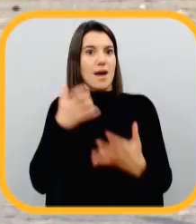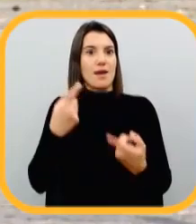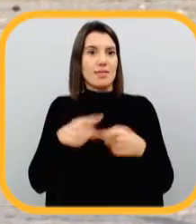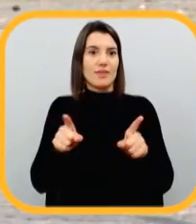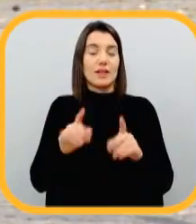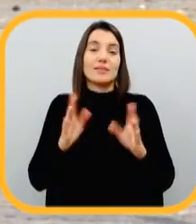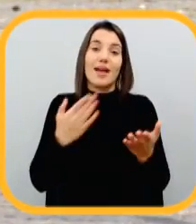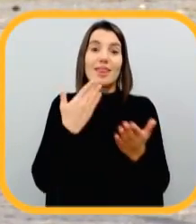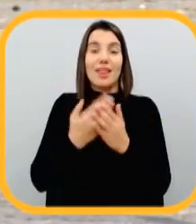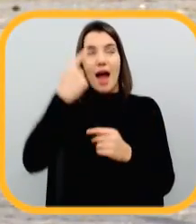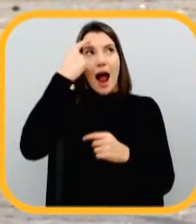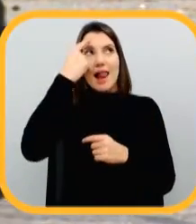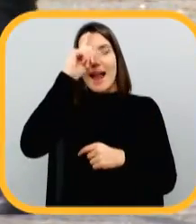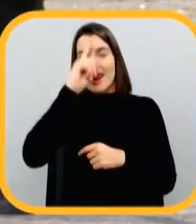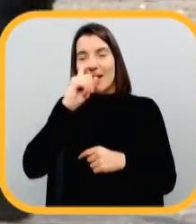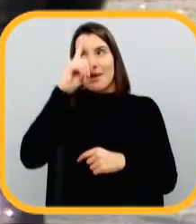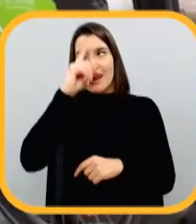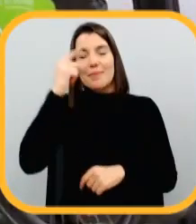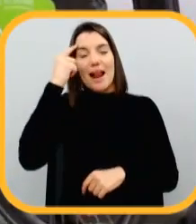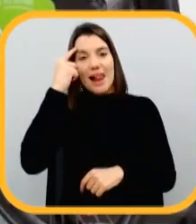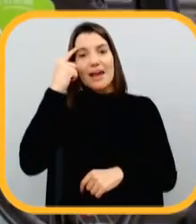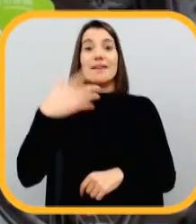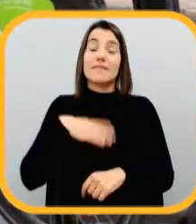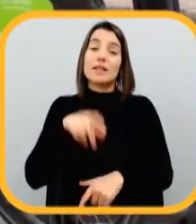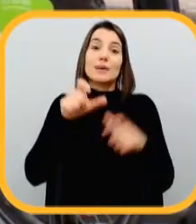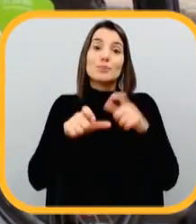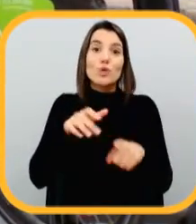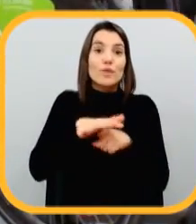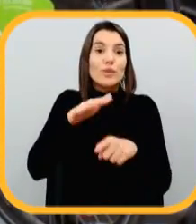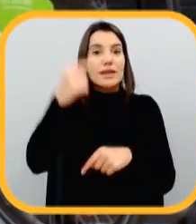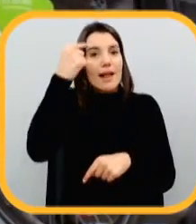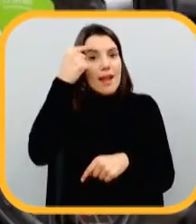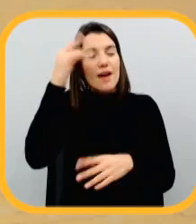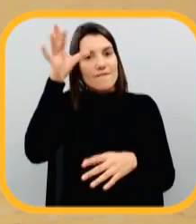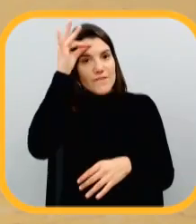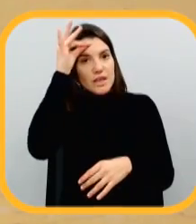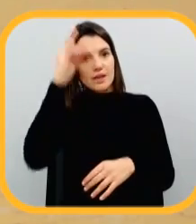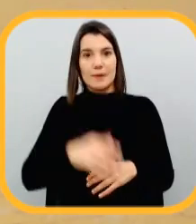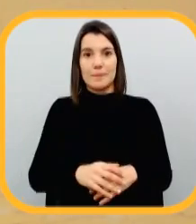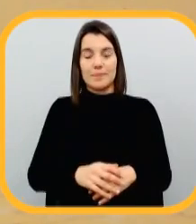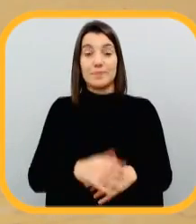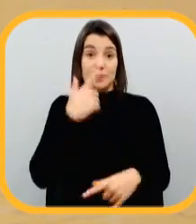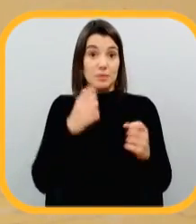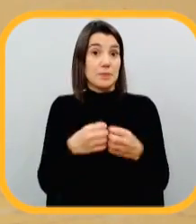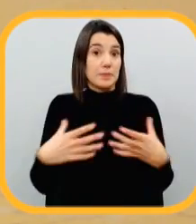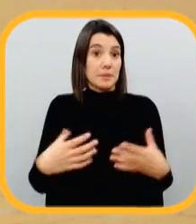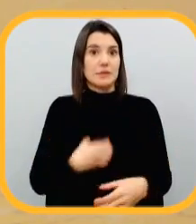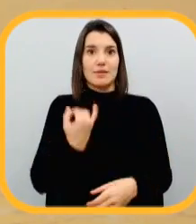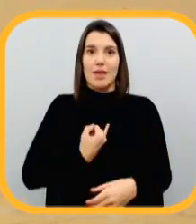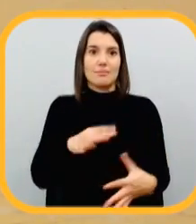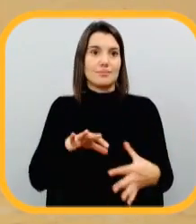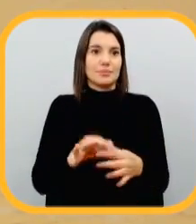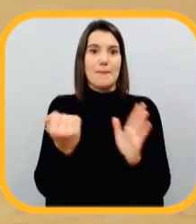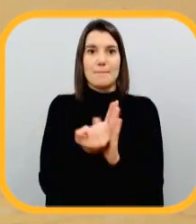isso cria a tal memória e nós estamos sempre a trabalhar para ter um espaço na cabeça das pessoas. Cada vez mais as pessoas identificam-se com